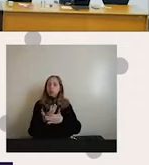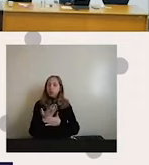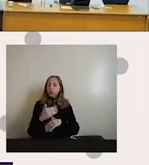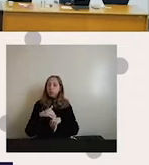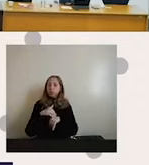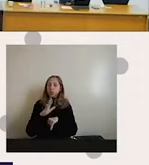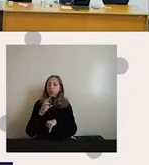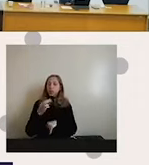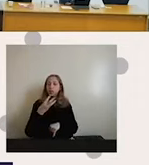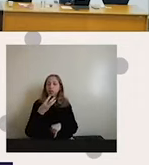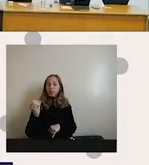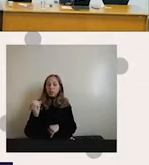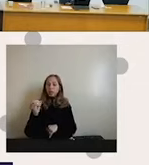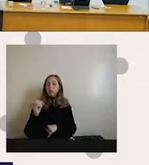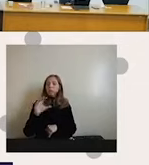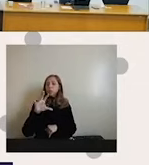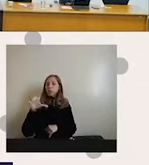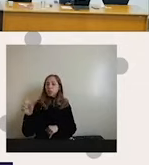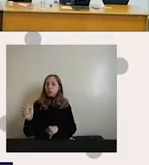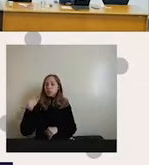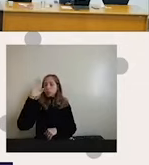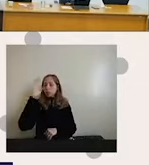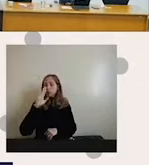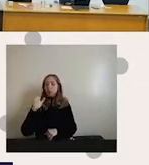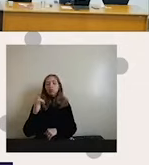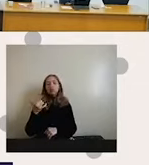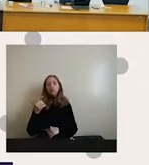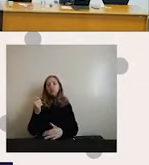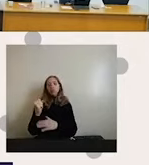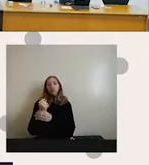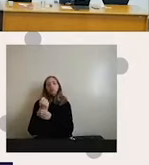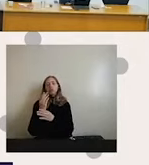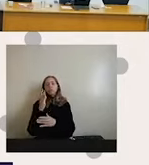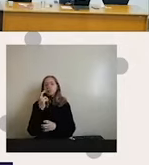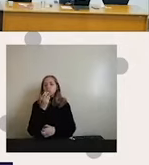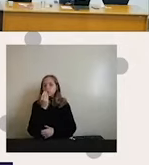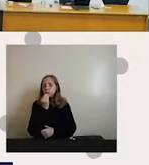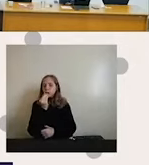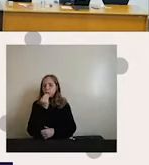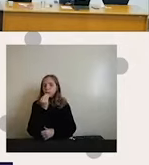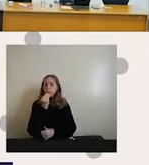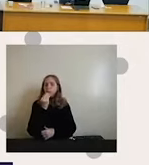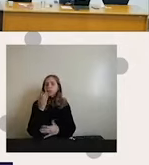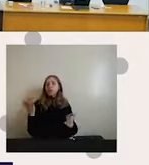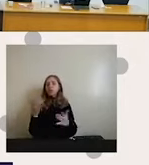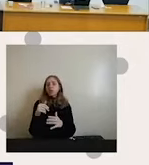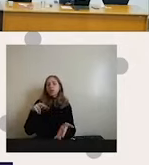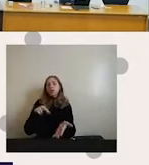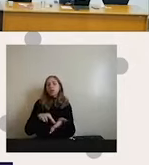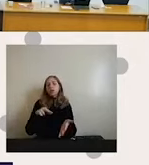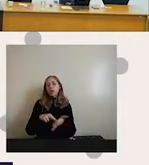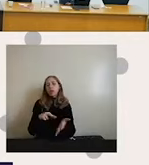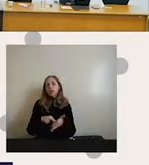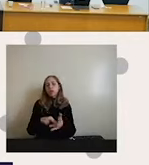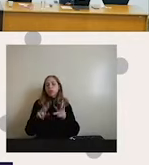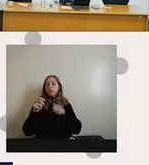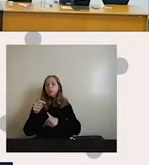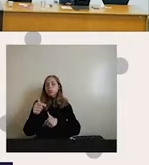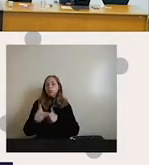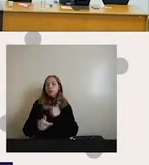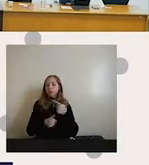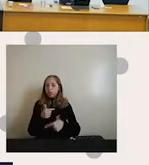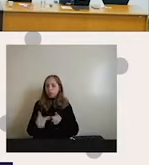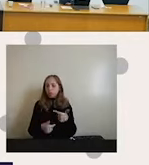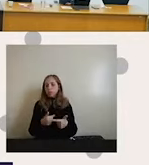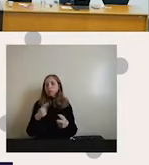né, de insegurança alimentar, ele está posto, né, como uma realidade, porque o trabalho, né, ele satisfaz